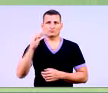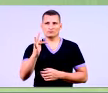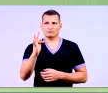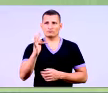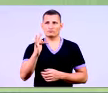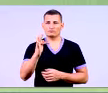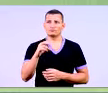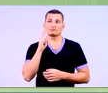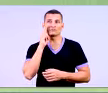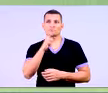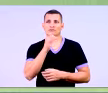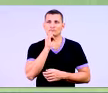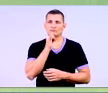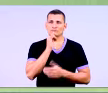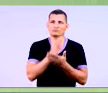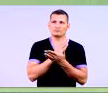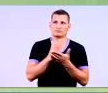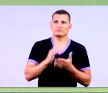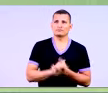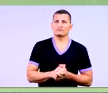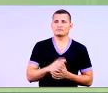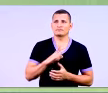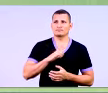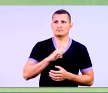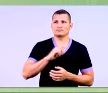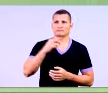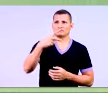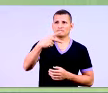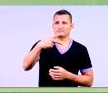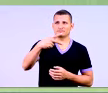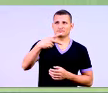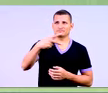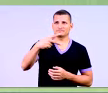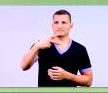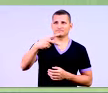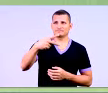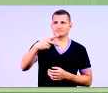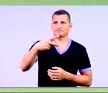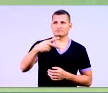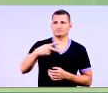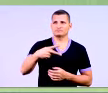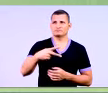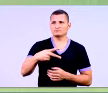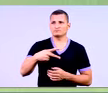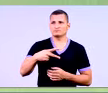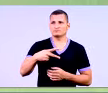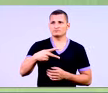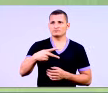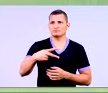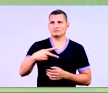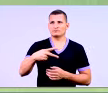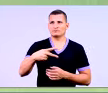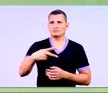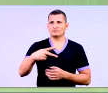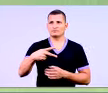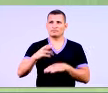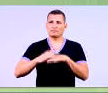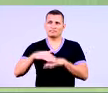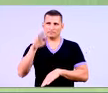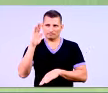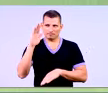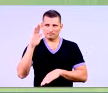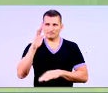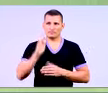coração por exemplo temos aqui o operador que é um sinal de maior vamos dar um exemplo